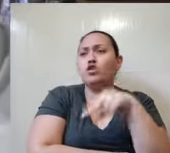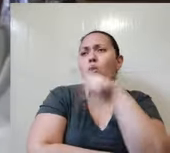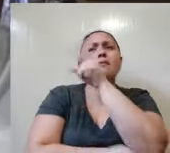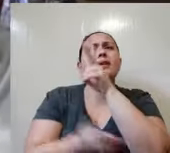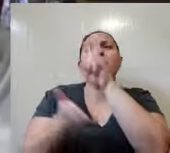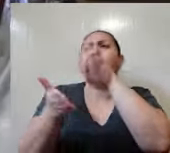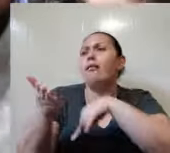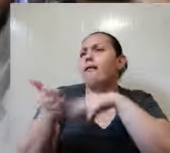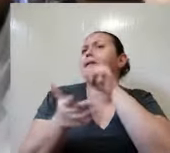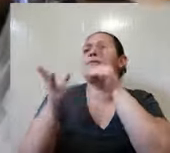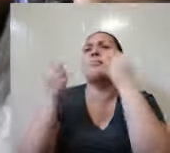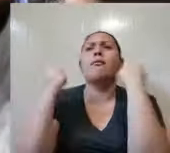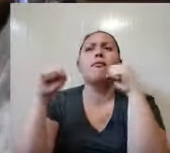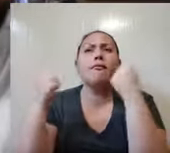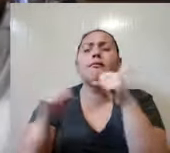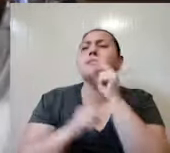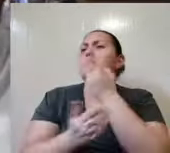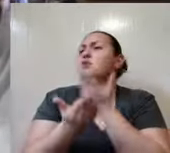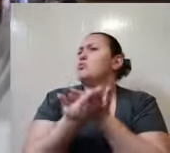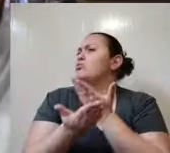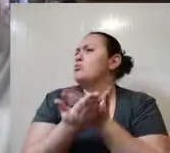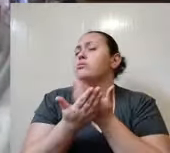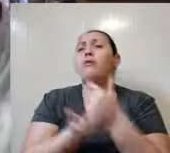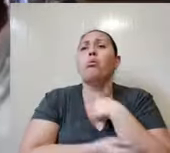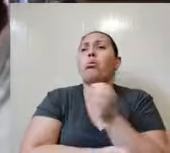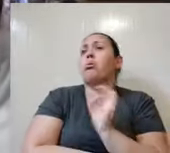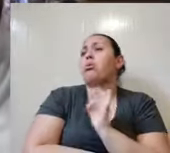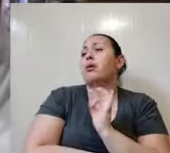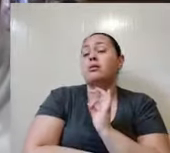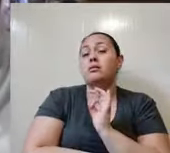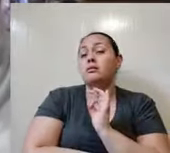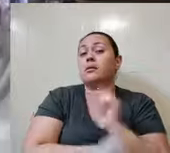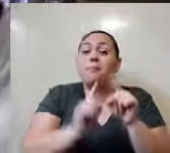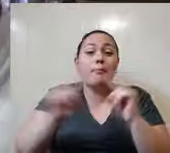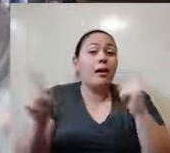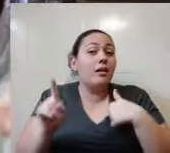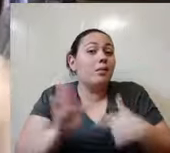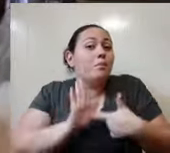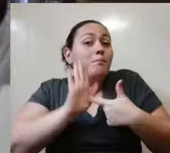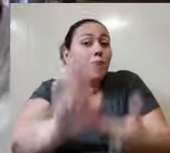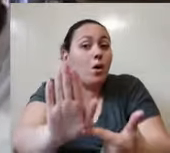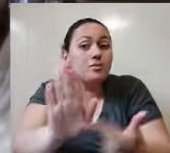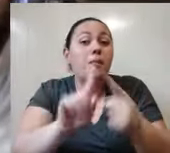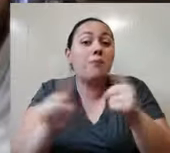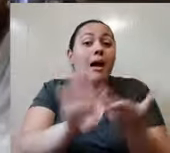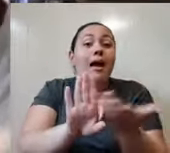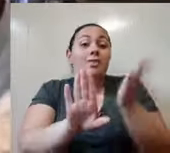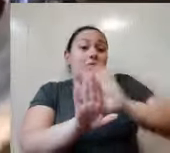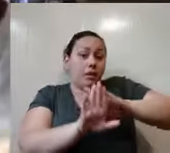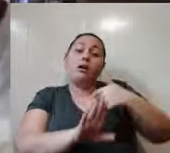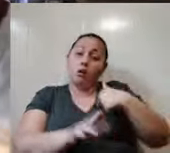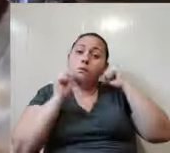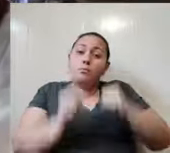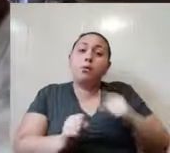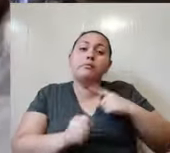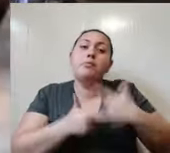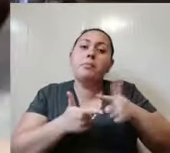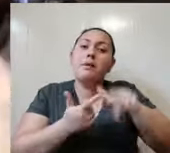exercício físico, mas é um recorte da vida. Eu posso estar com um problema no meu casamento, eu posso estar com uma mãe doente e